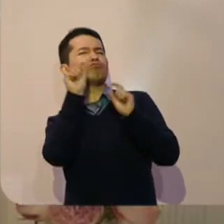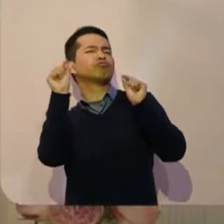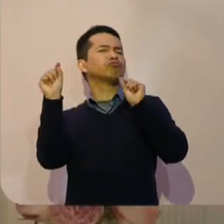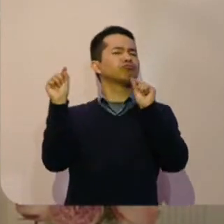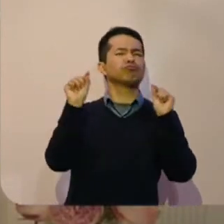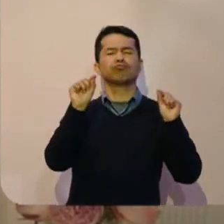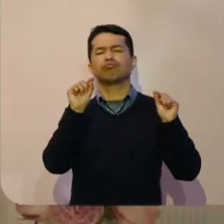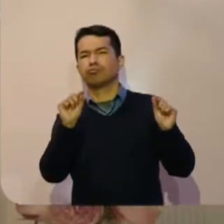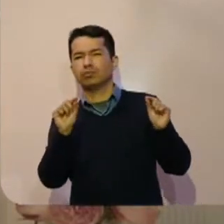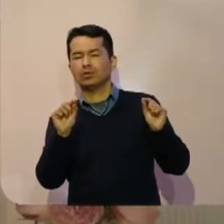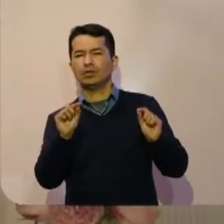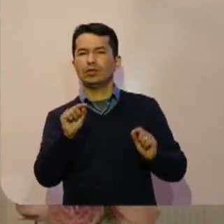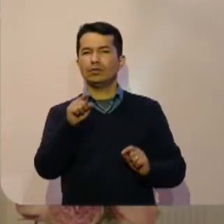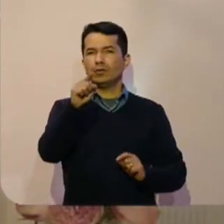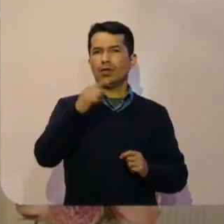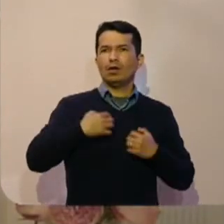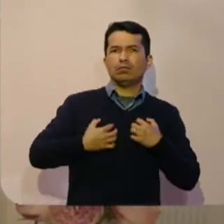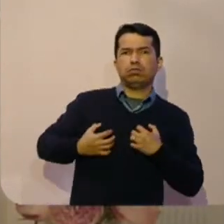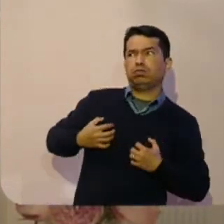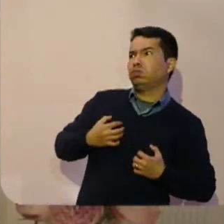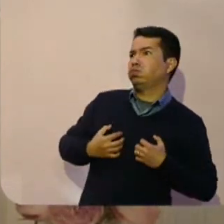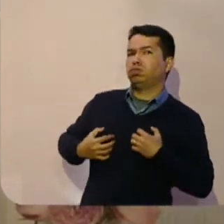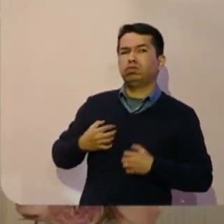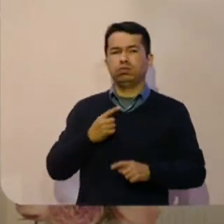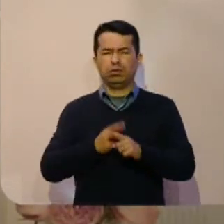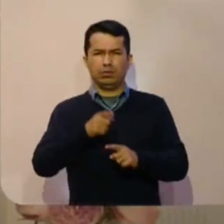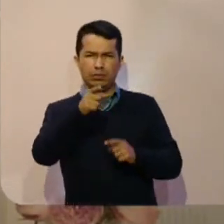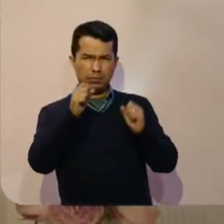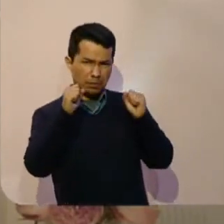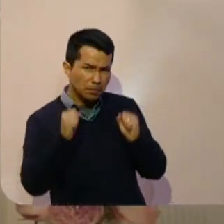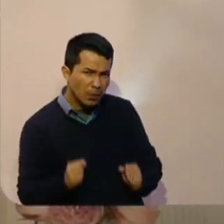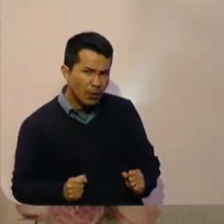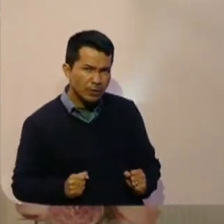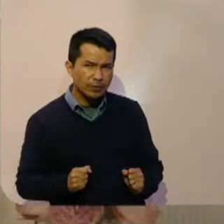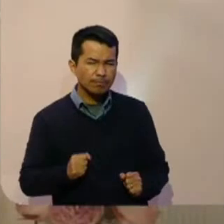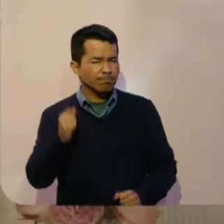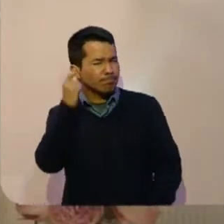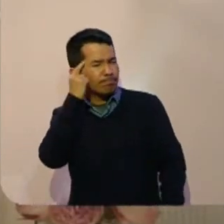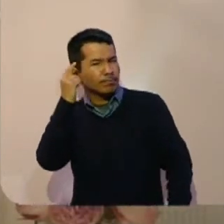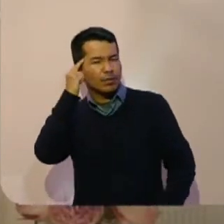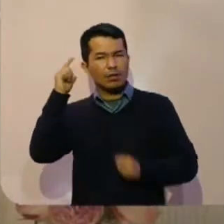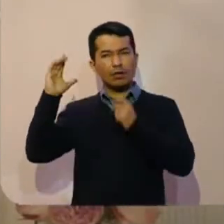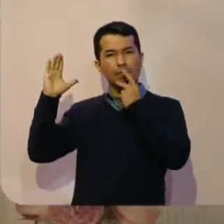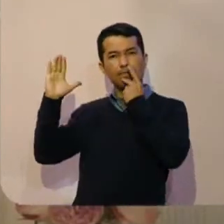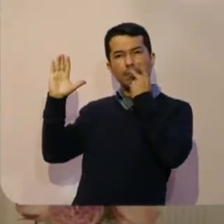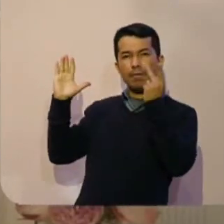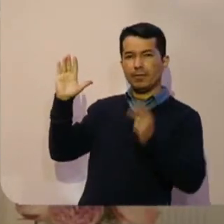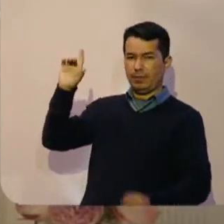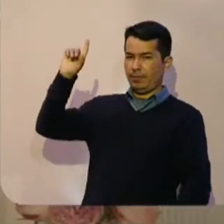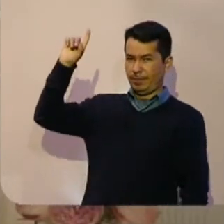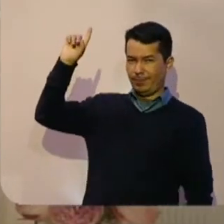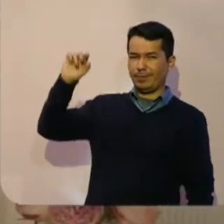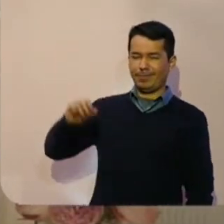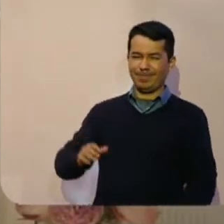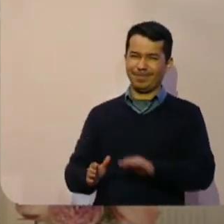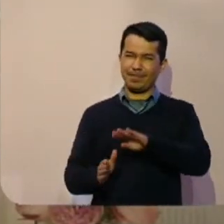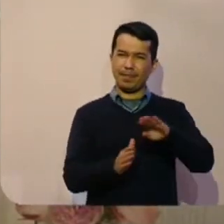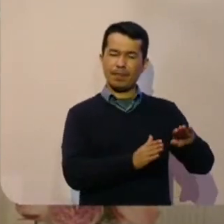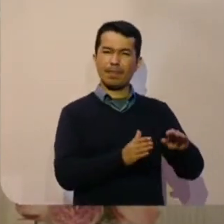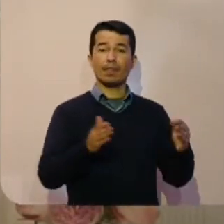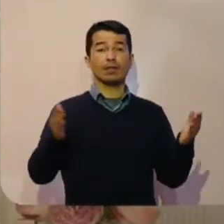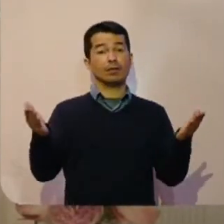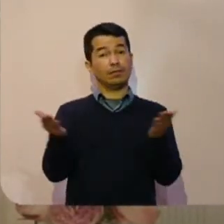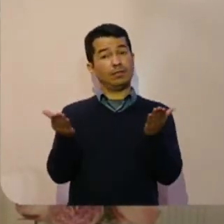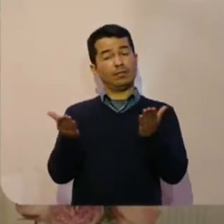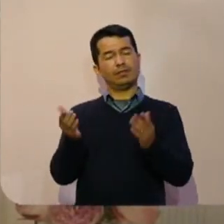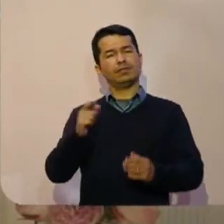pode contar com a promessa de Deus. Essa semana aconteceu um fato interessante. Uma